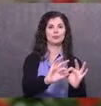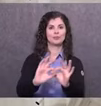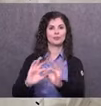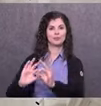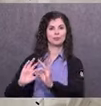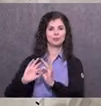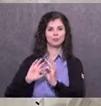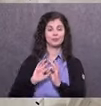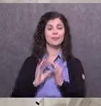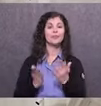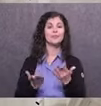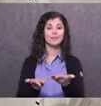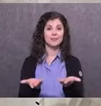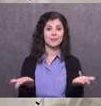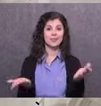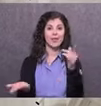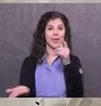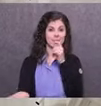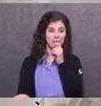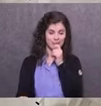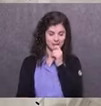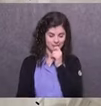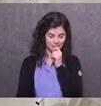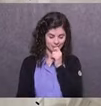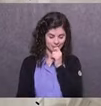Santo.